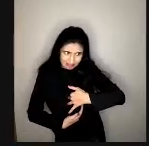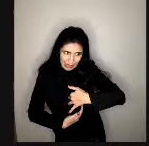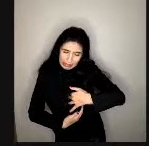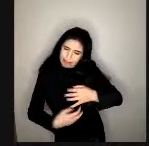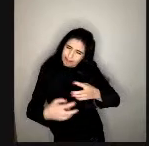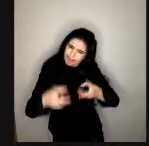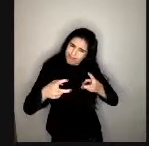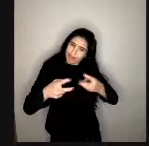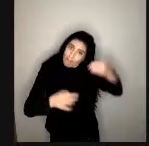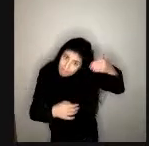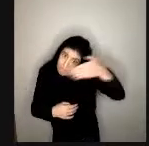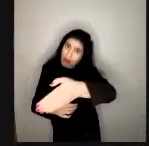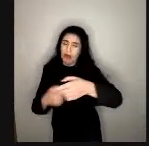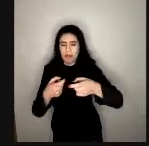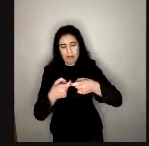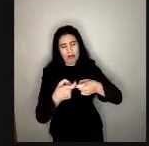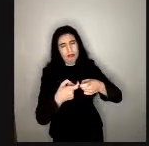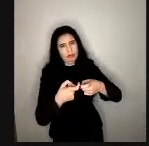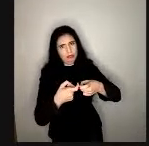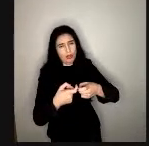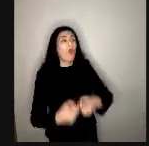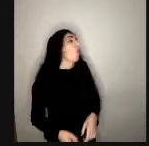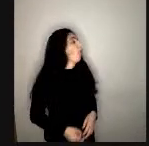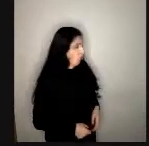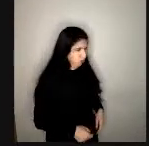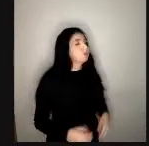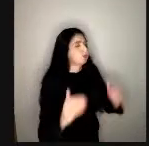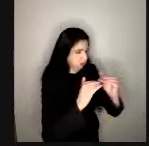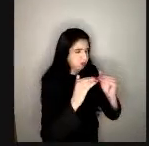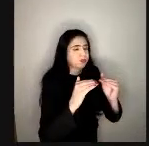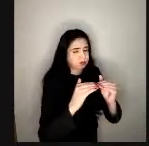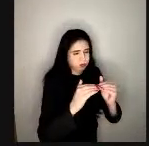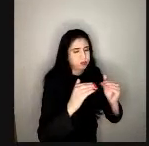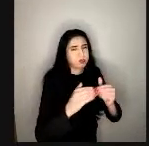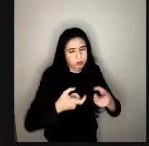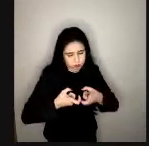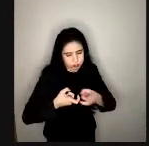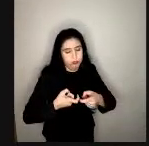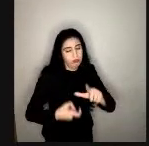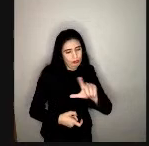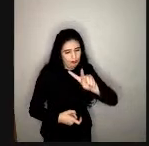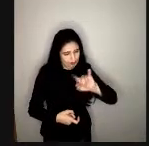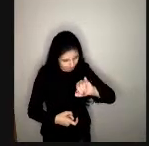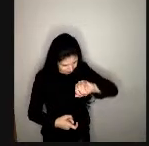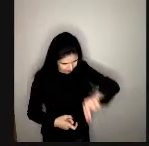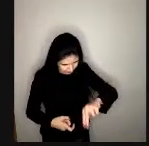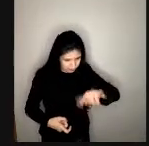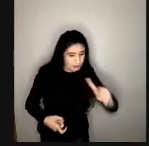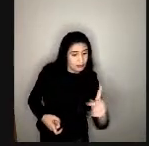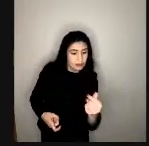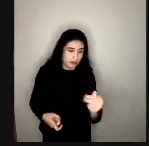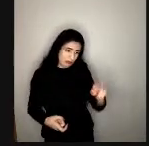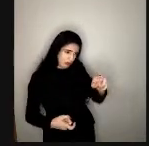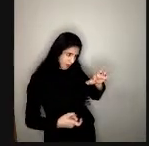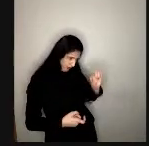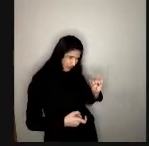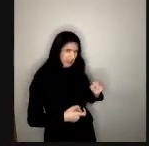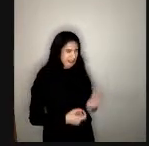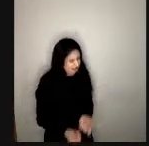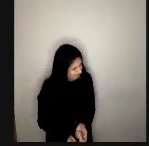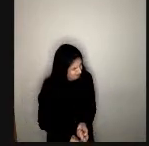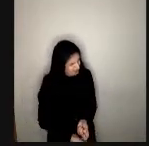concordo totalmente com o que o doutor Linhares falou, e acho que a gente tem que se conhecer. Tá estranho, nunca foi